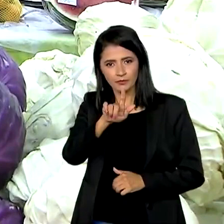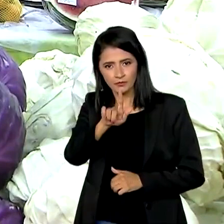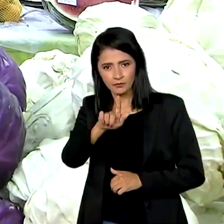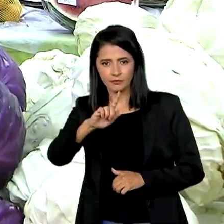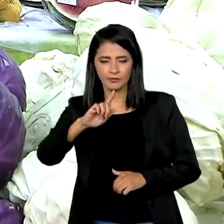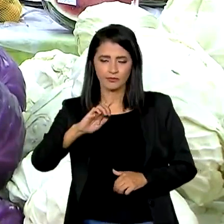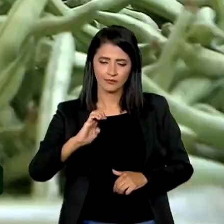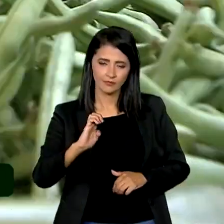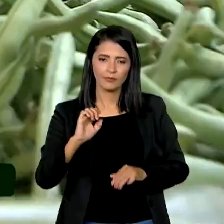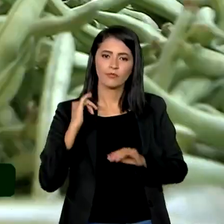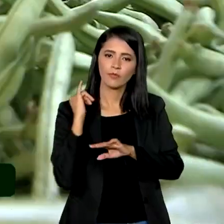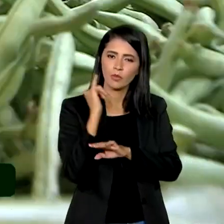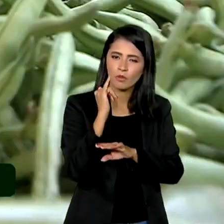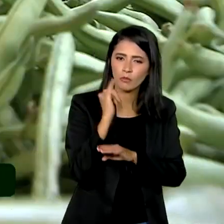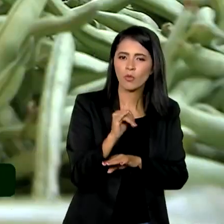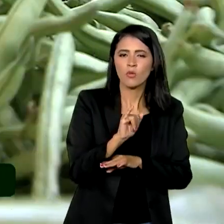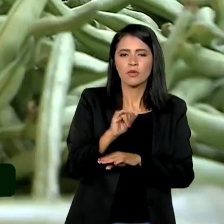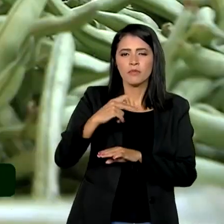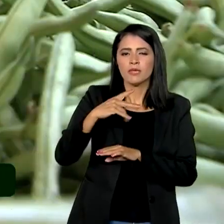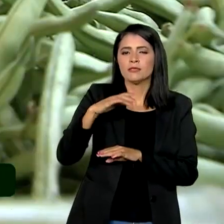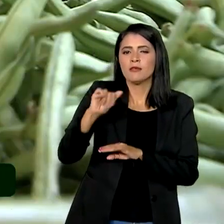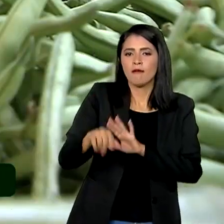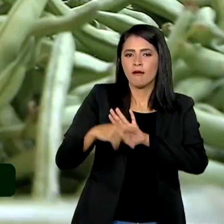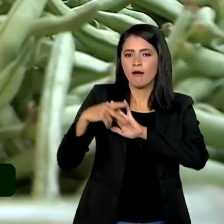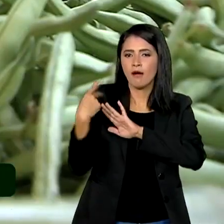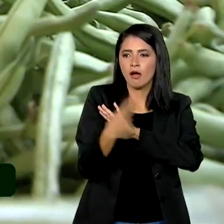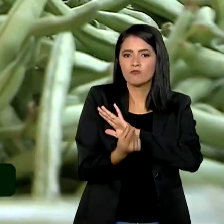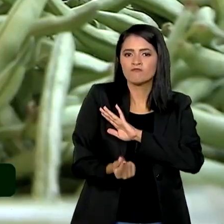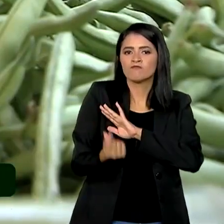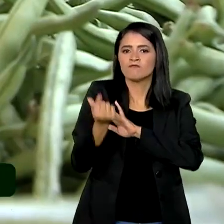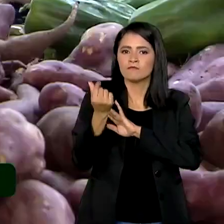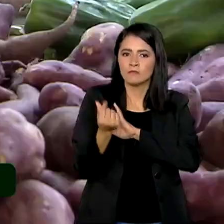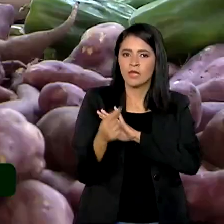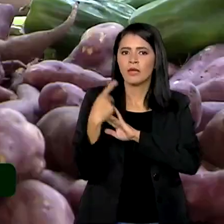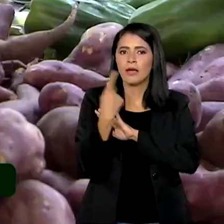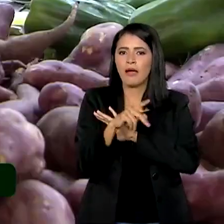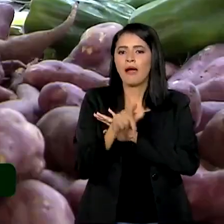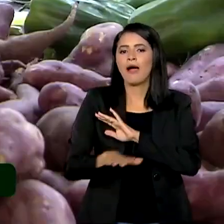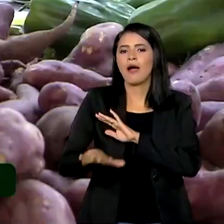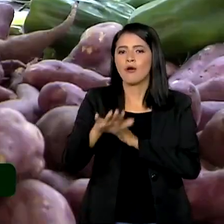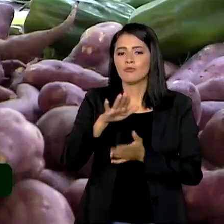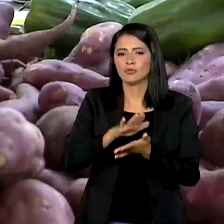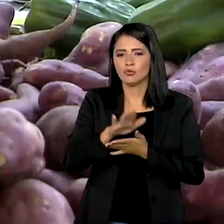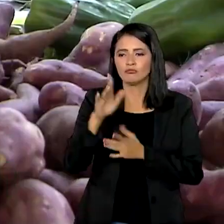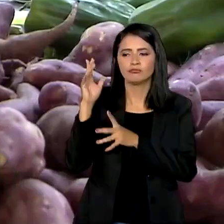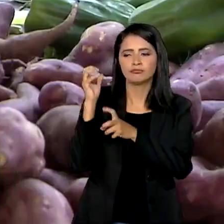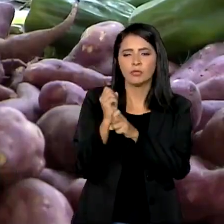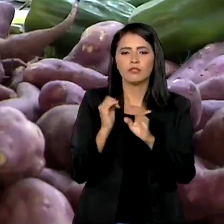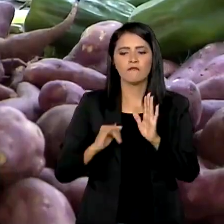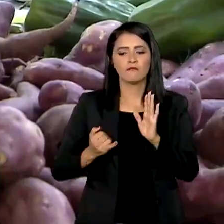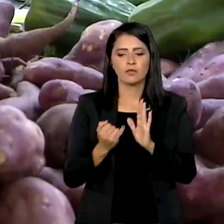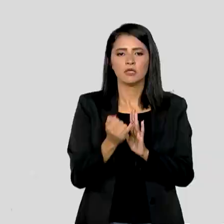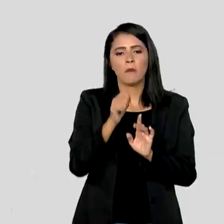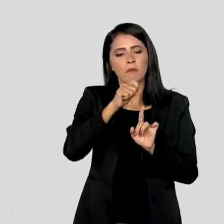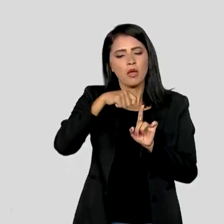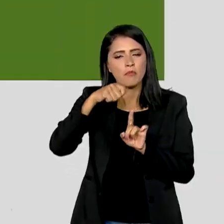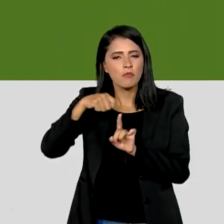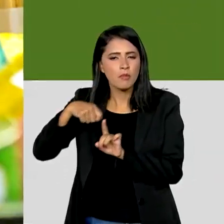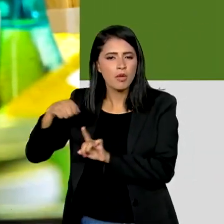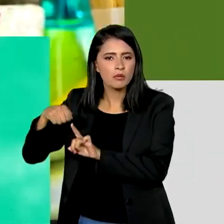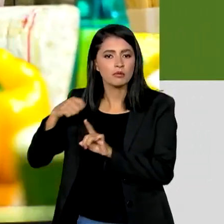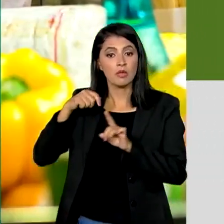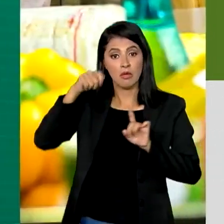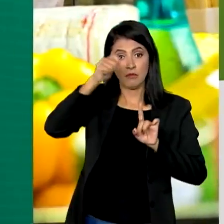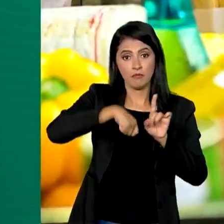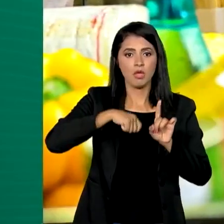o Índice Nacional de Preços ao Consumidor Amplo, o IPCA, que mede a inflação oficial a cada mês. Em